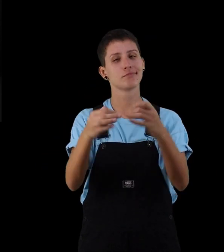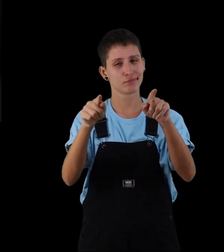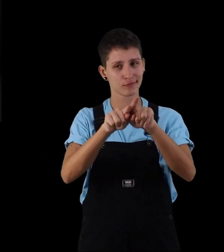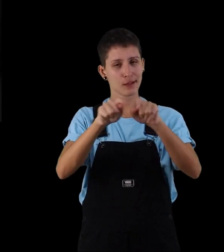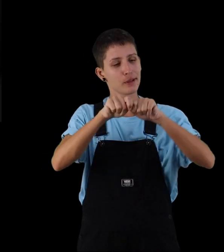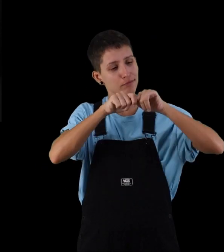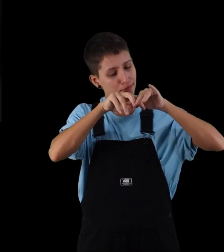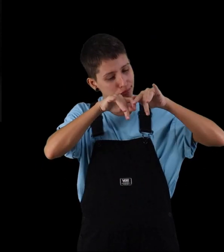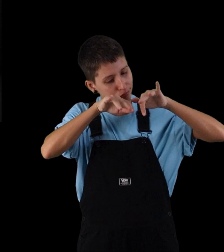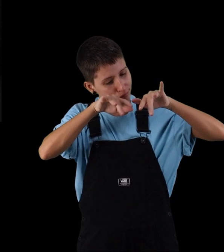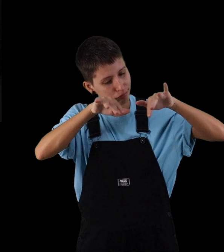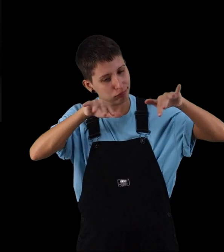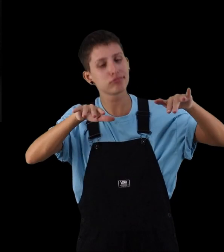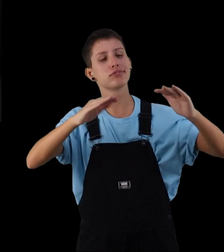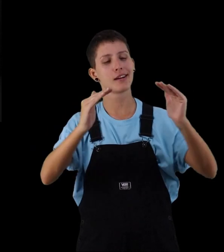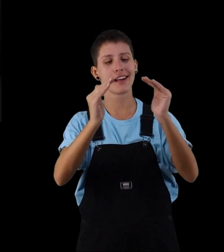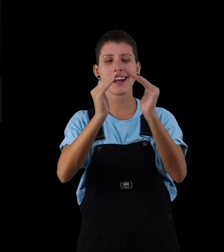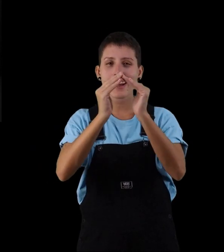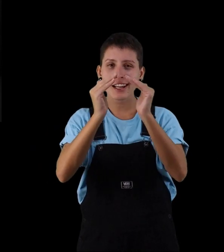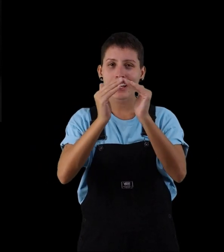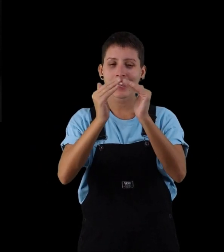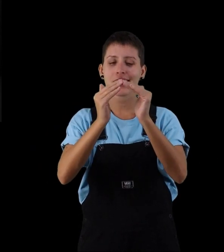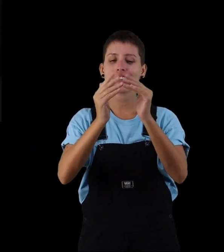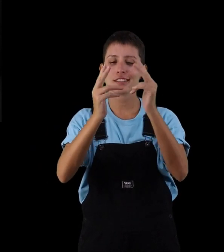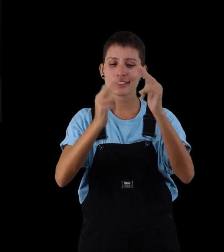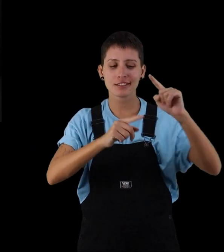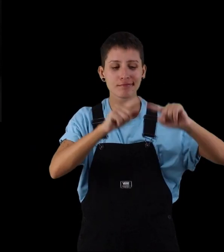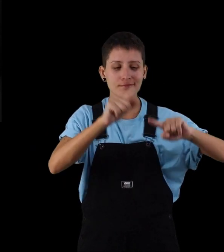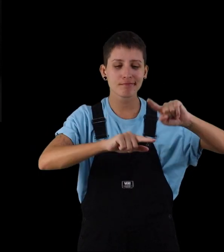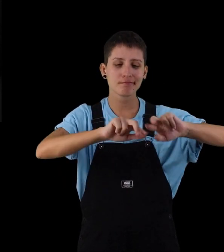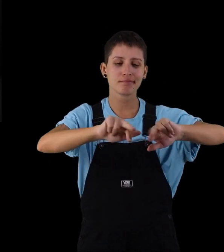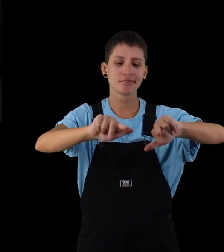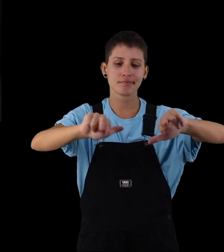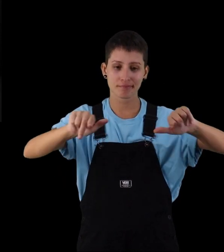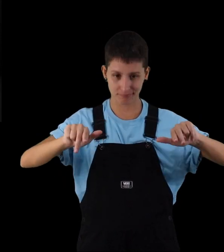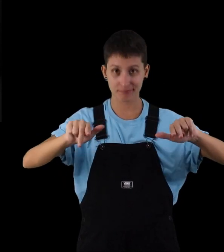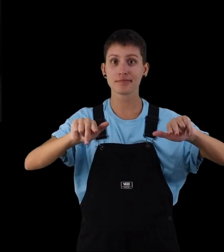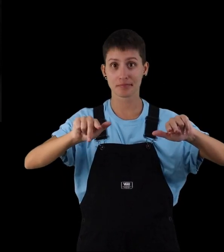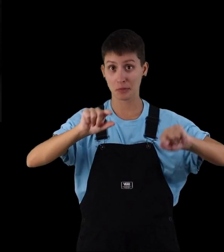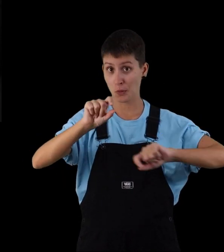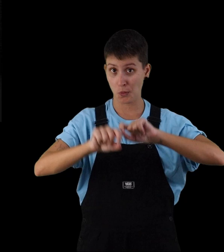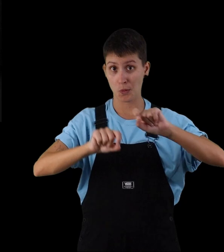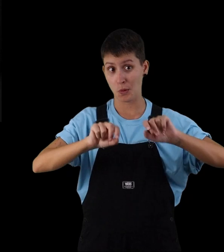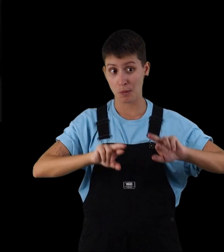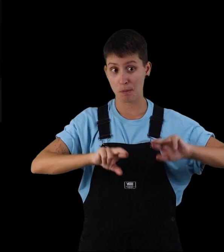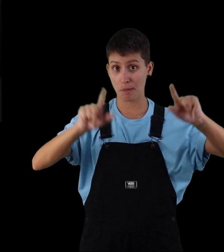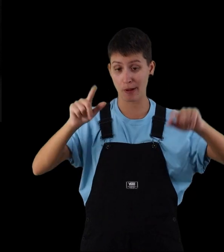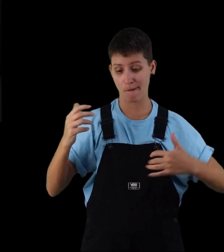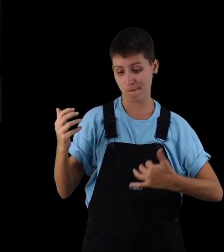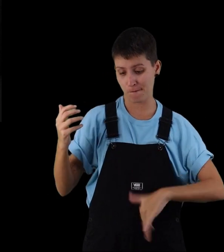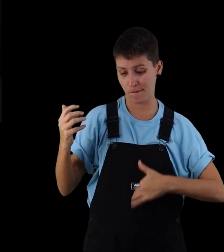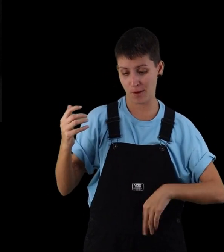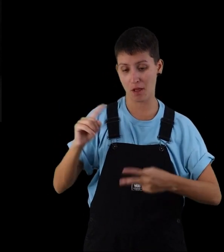família. Também espalhavam-se pelos poucos cômodos da pequena casa instrumentos diversos: o